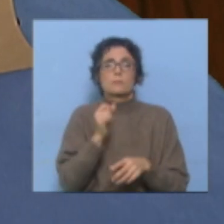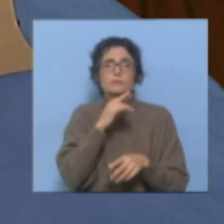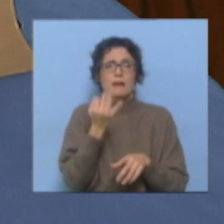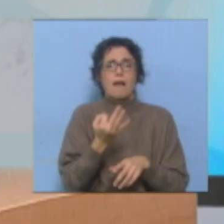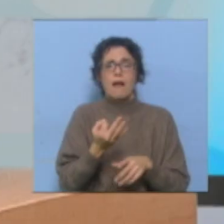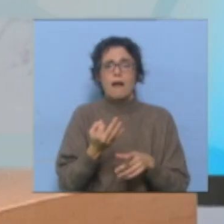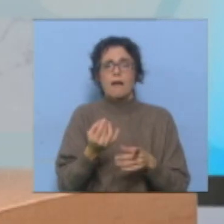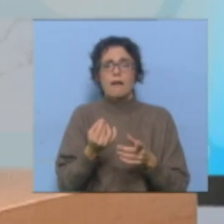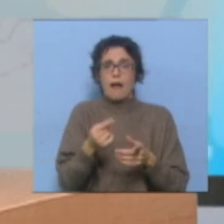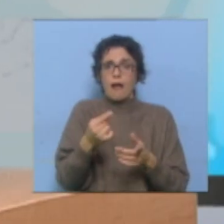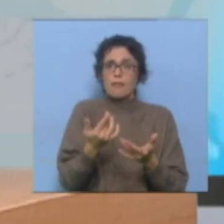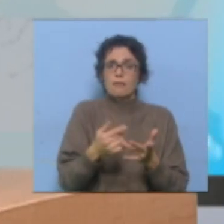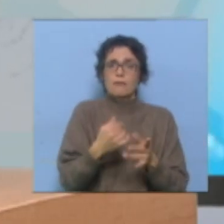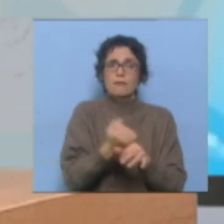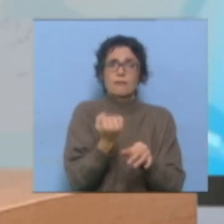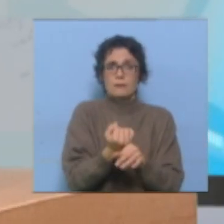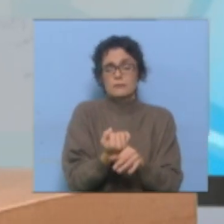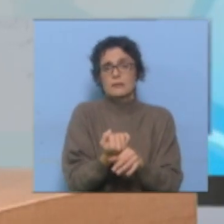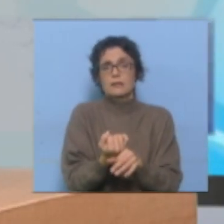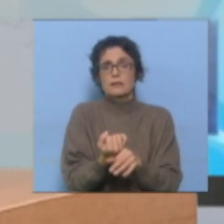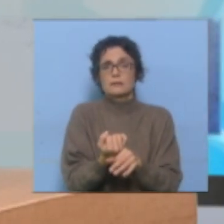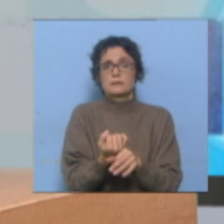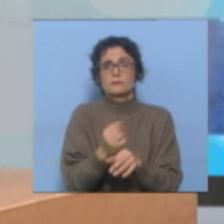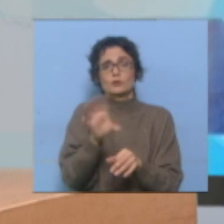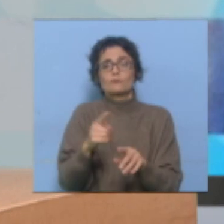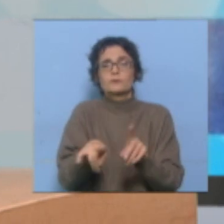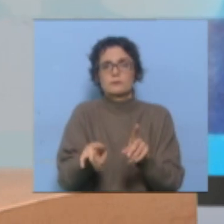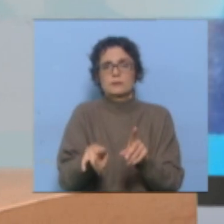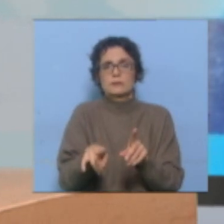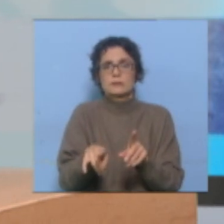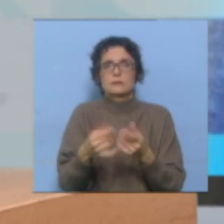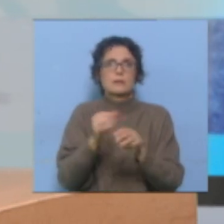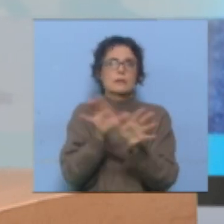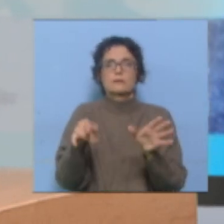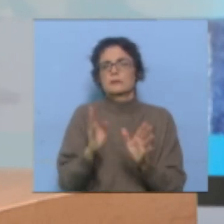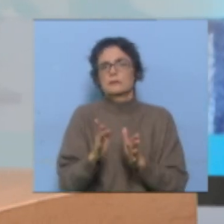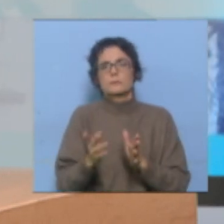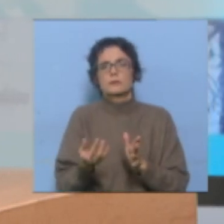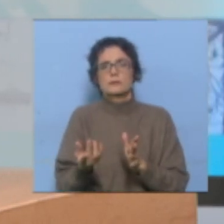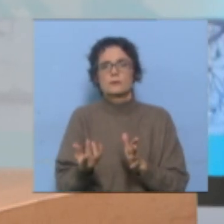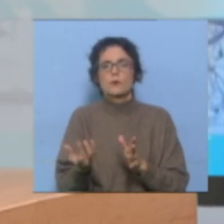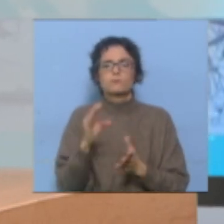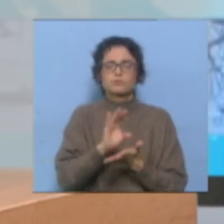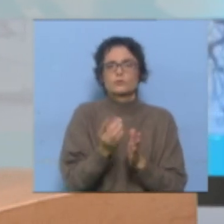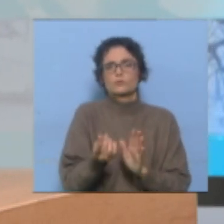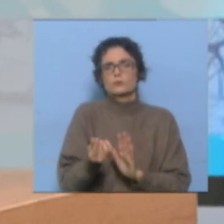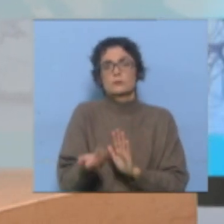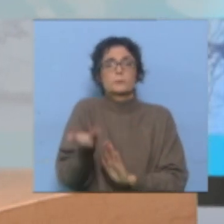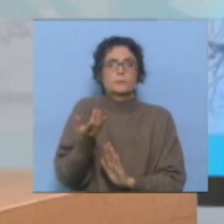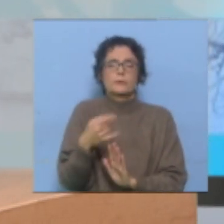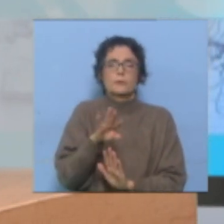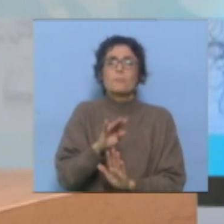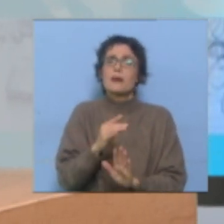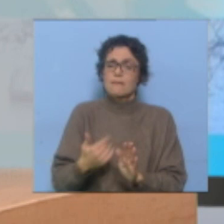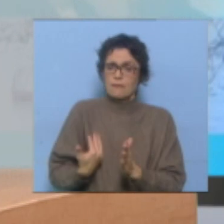Penso que até mesmo os próprios subsídios seriam maiores que a questão do Estado. Mas, enfim, o trabalho que se tem feito neste momento é considerado positivo. Não quer dizer que não se